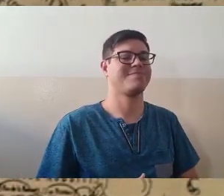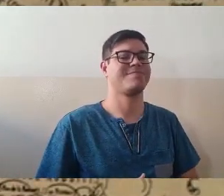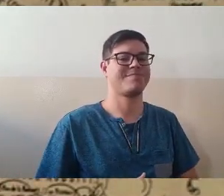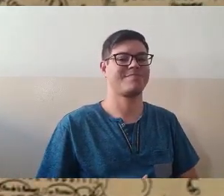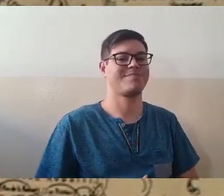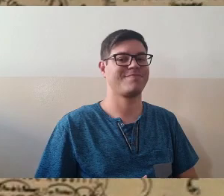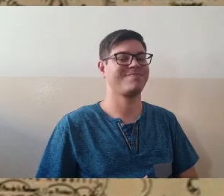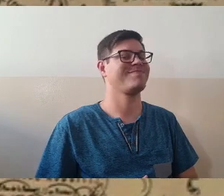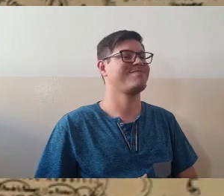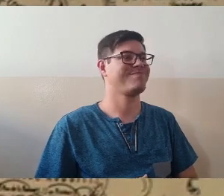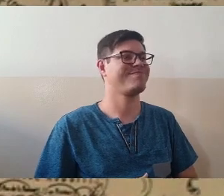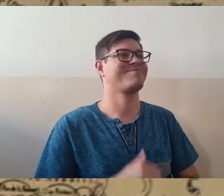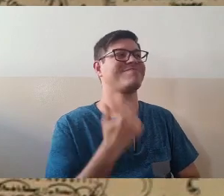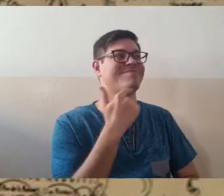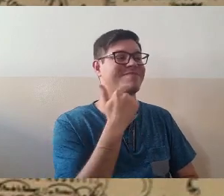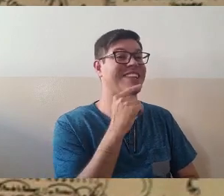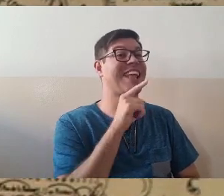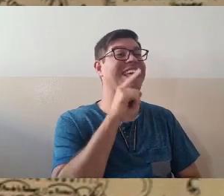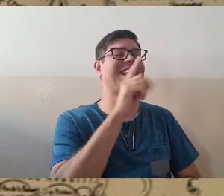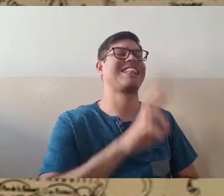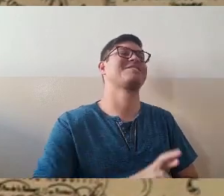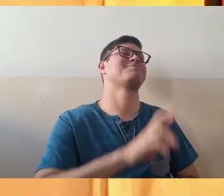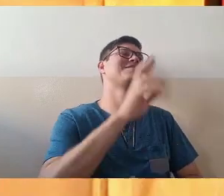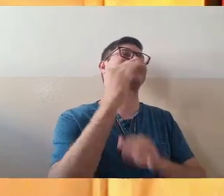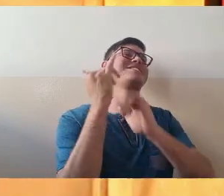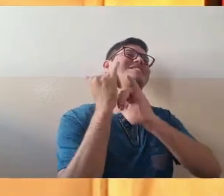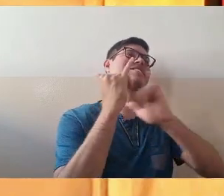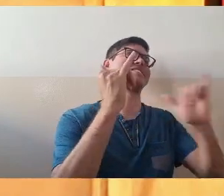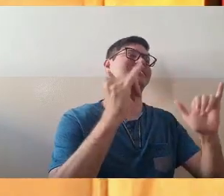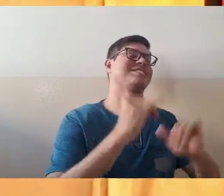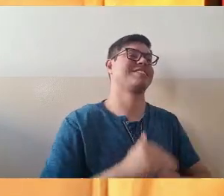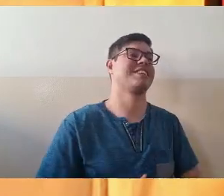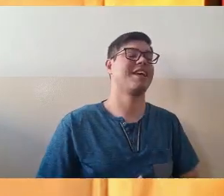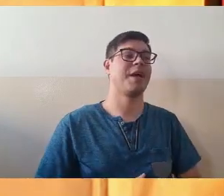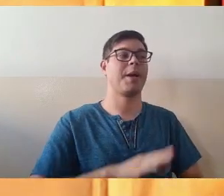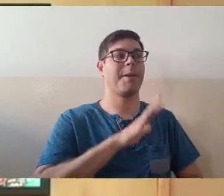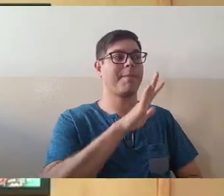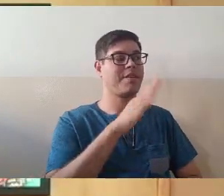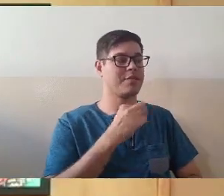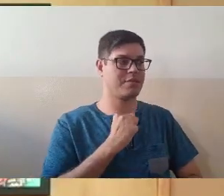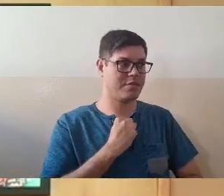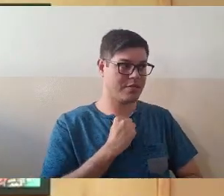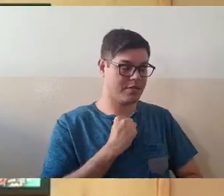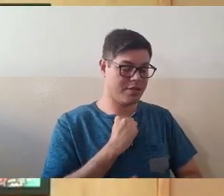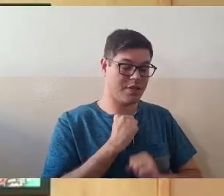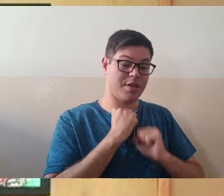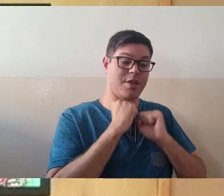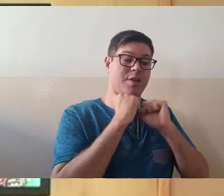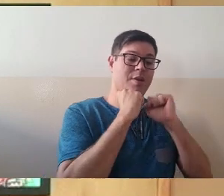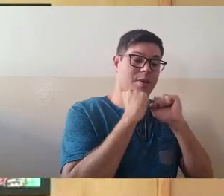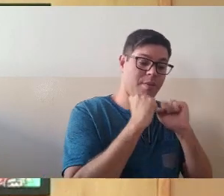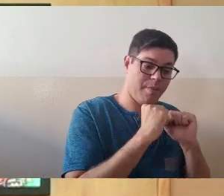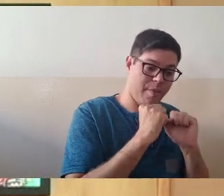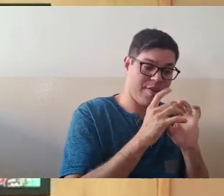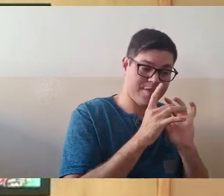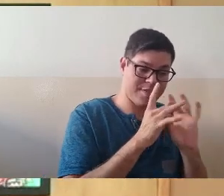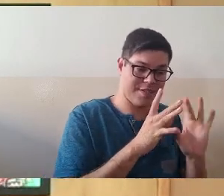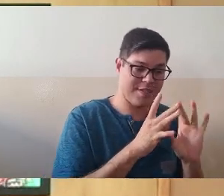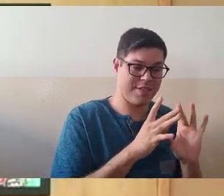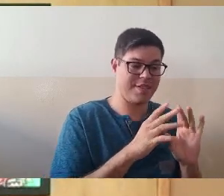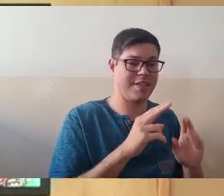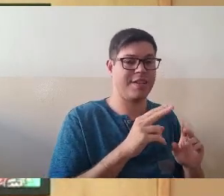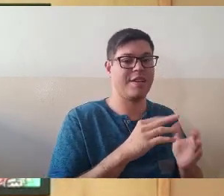ficou fácil. Ô, Fredo, bom, Mas, ó, uma coisa eu posso dizer. No Café e Chocolate só vou dar uma dica.